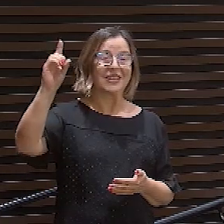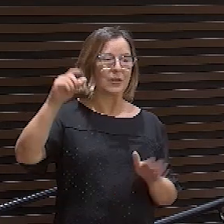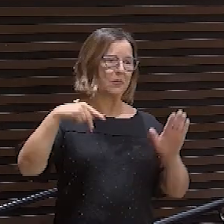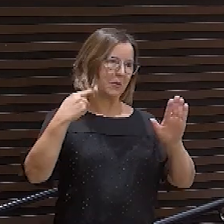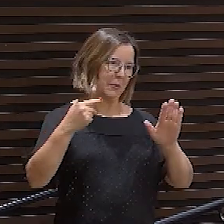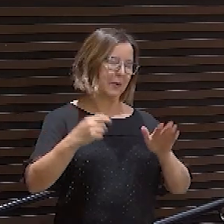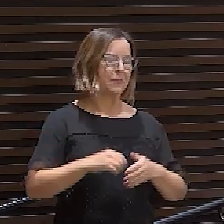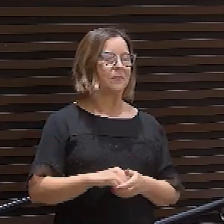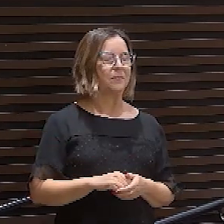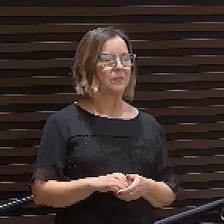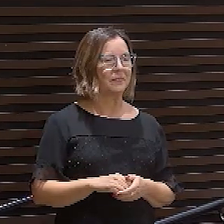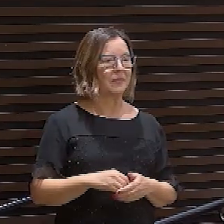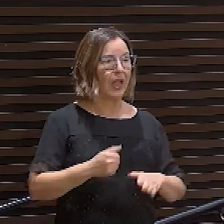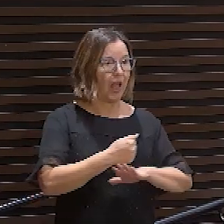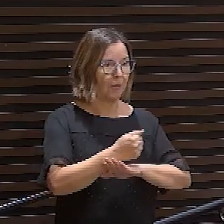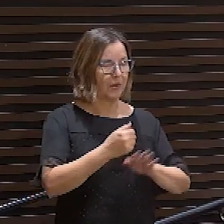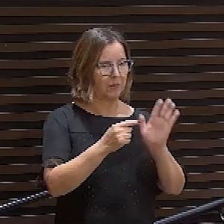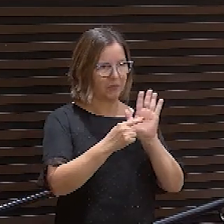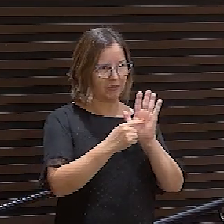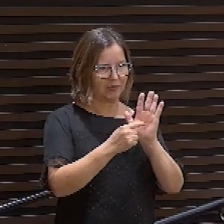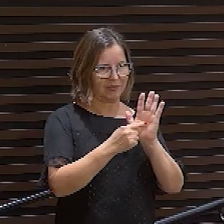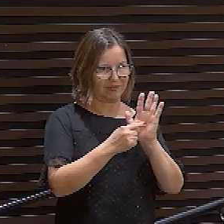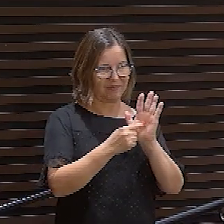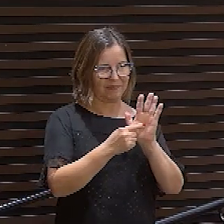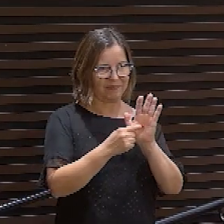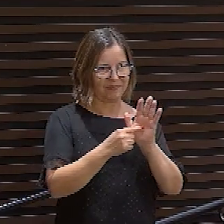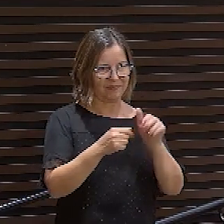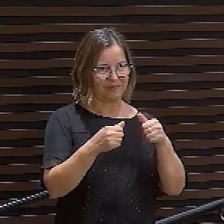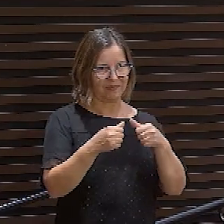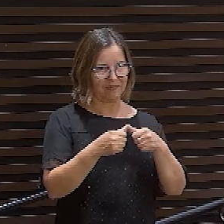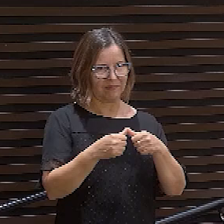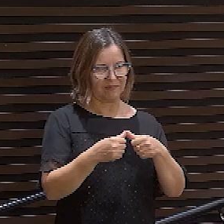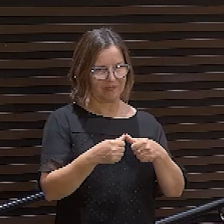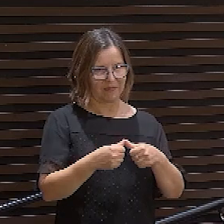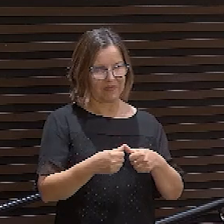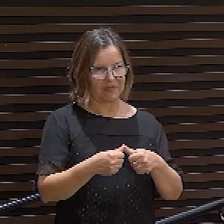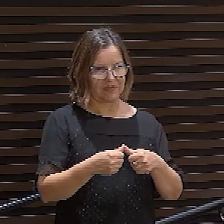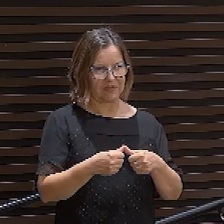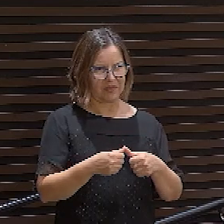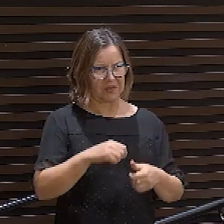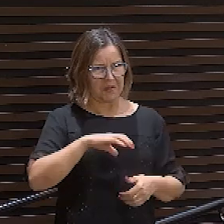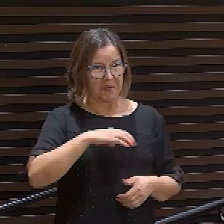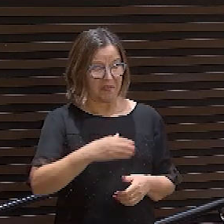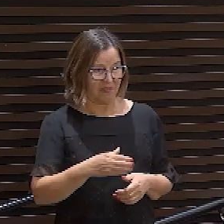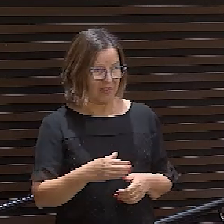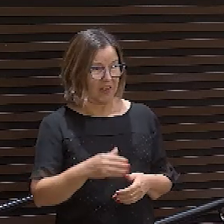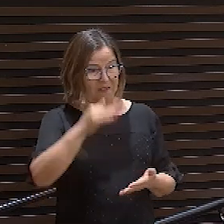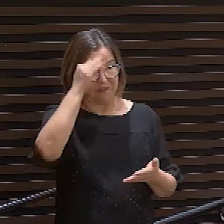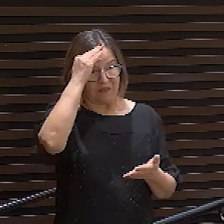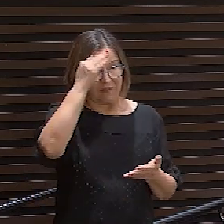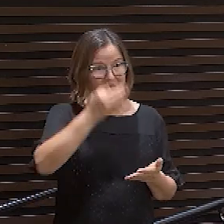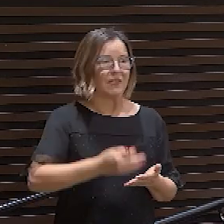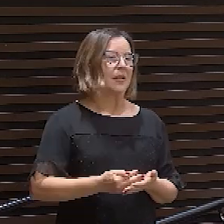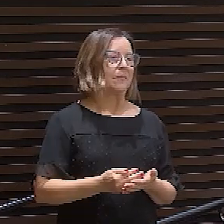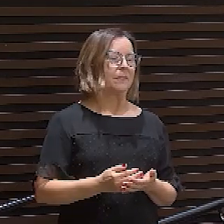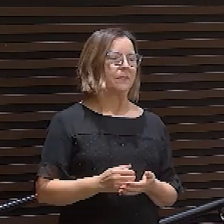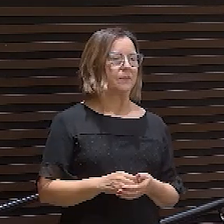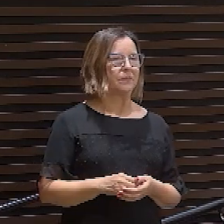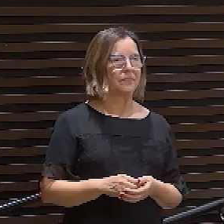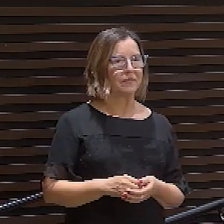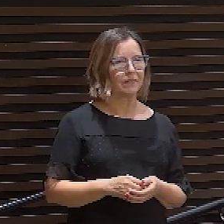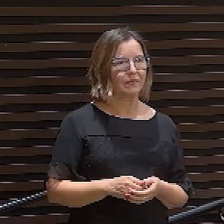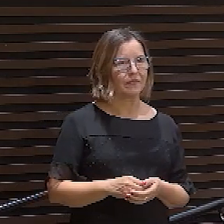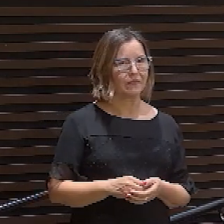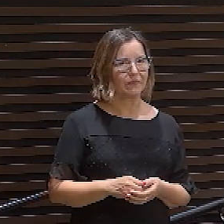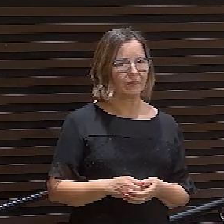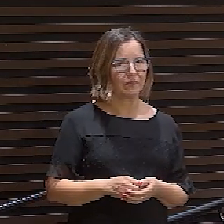Abraão demonstrou esta atitude de uma fé. O Søren diz isso, e eu